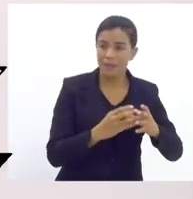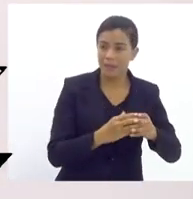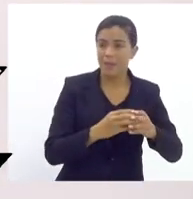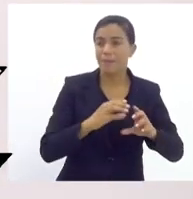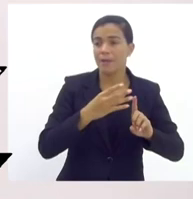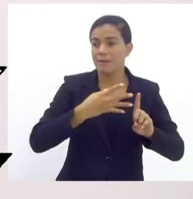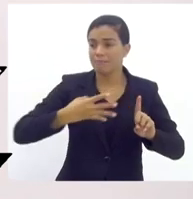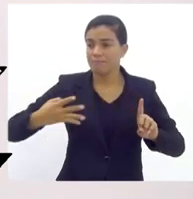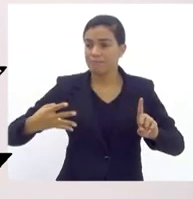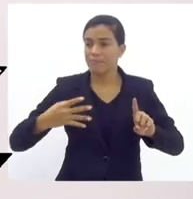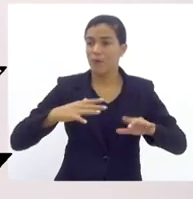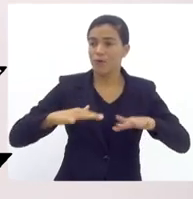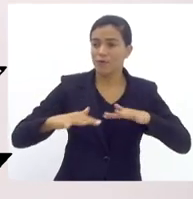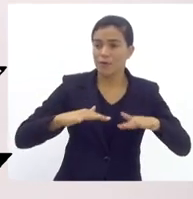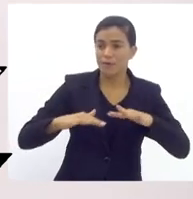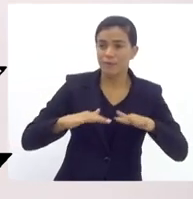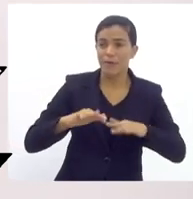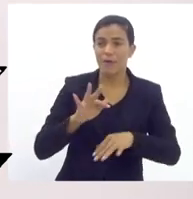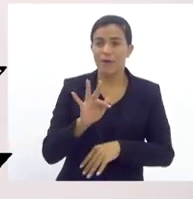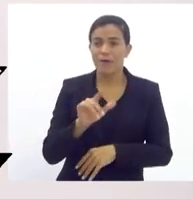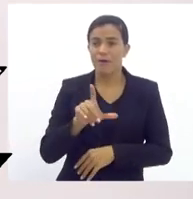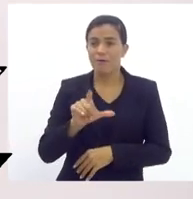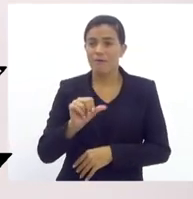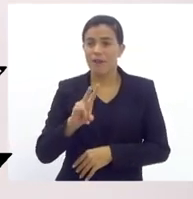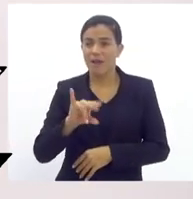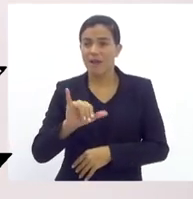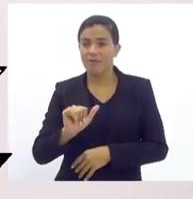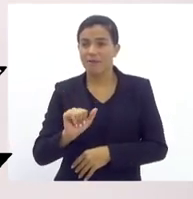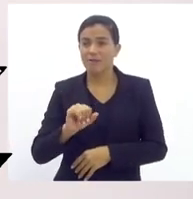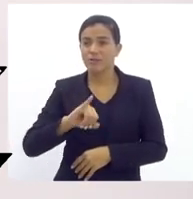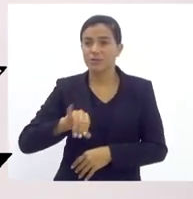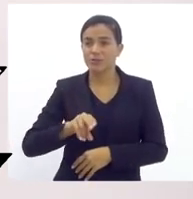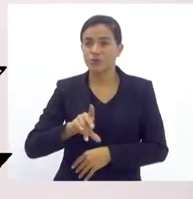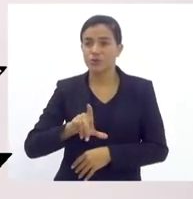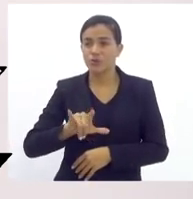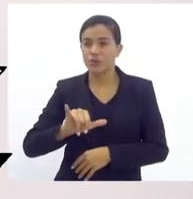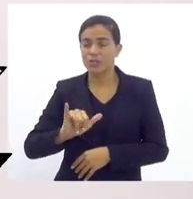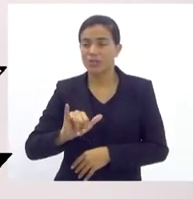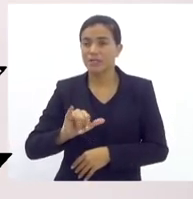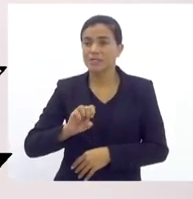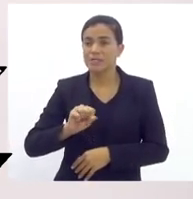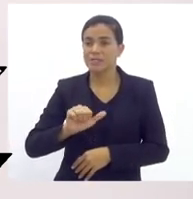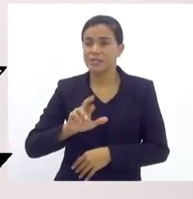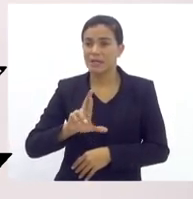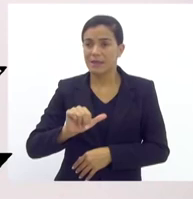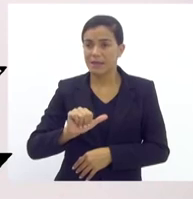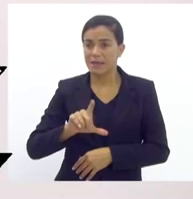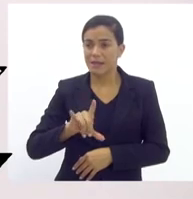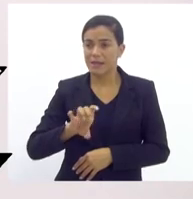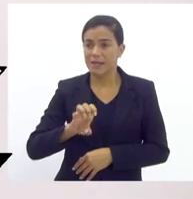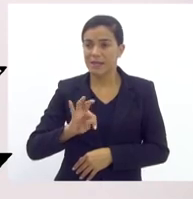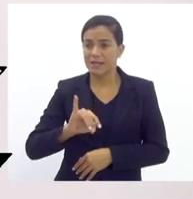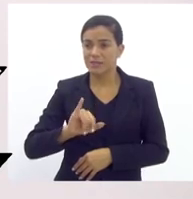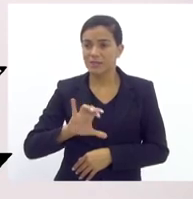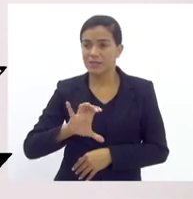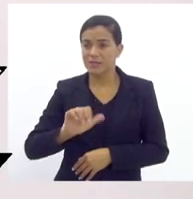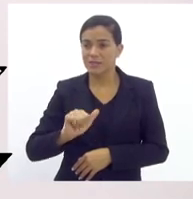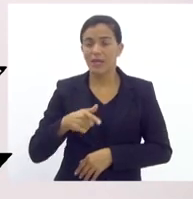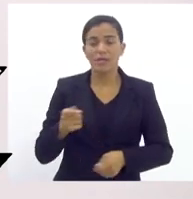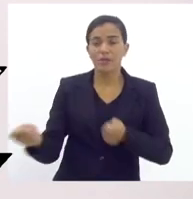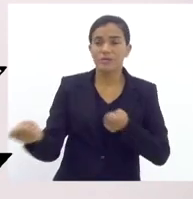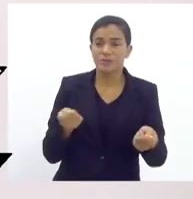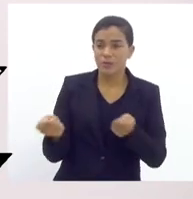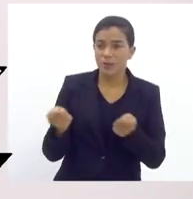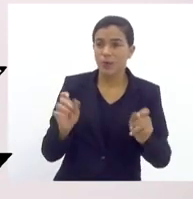da LGBT mais movimento nas pessoas da Flávia Julie Mariana Sara e Letícia e também é o nosso articulador